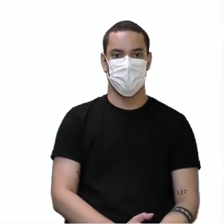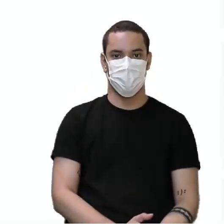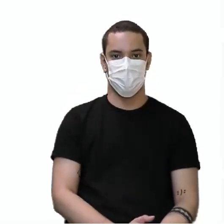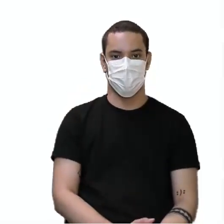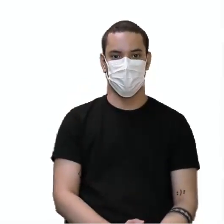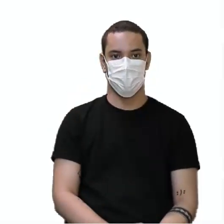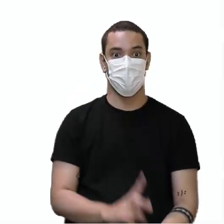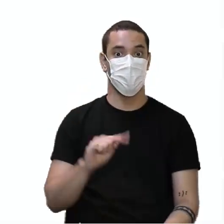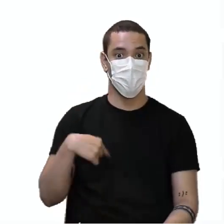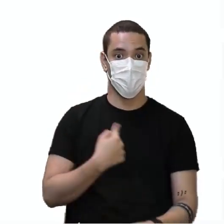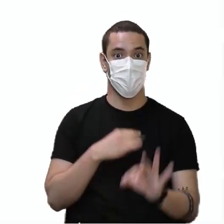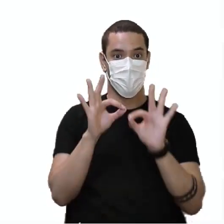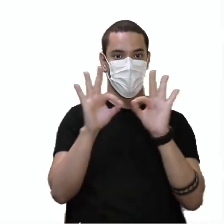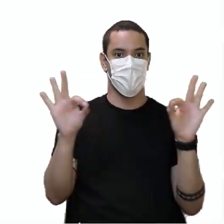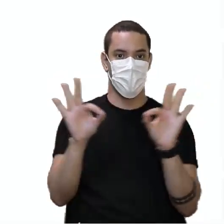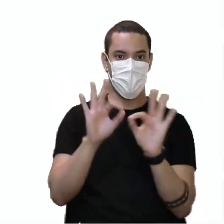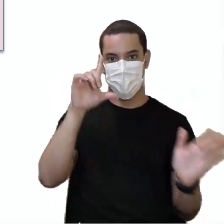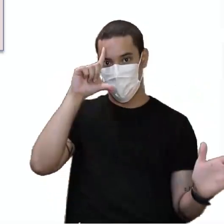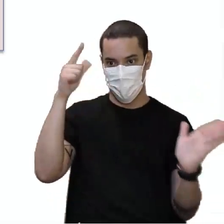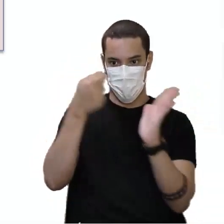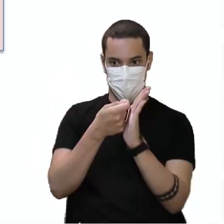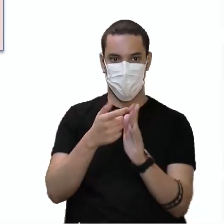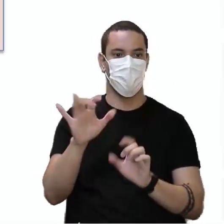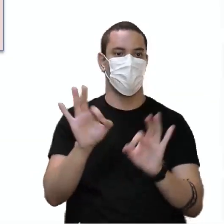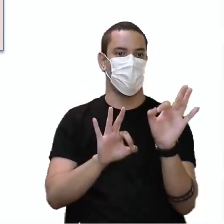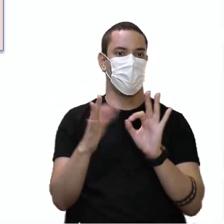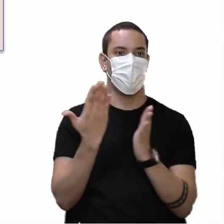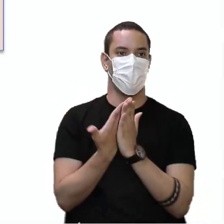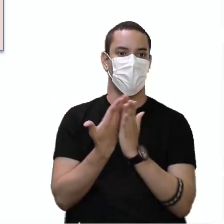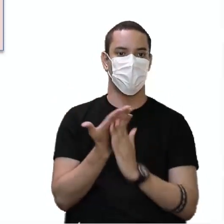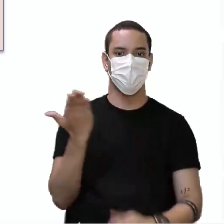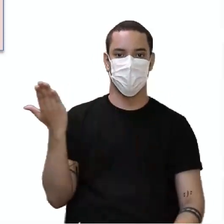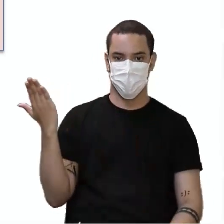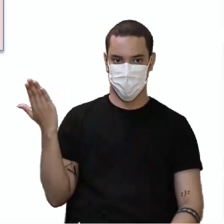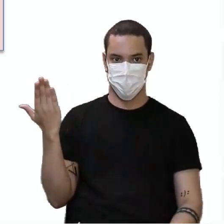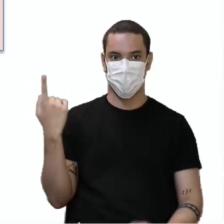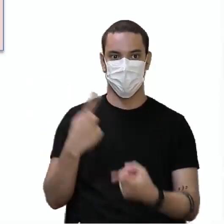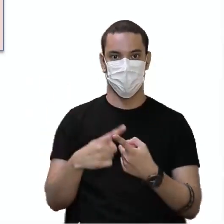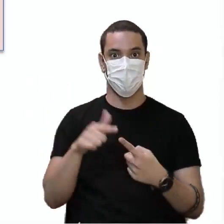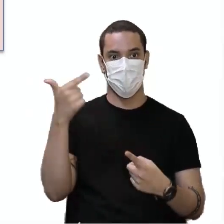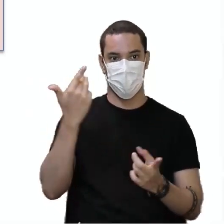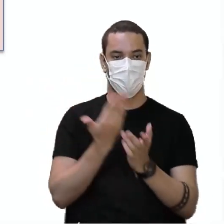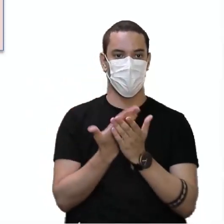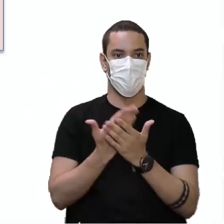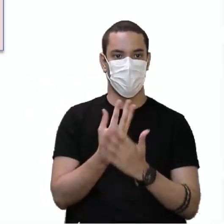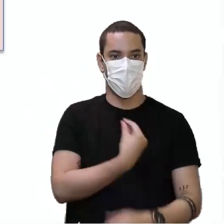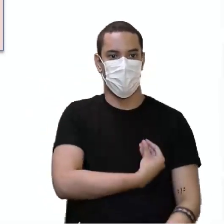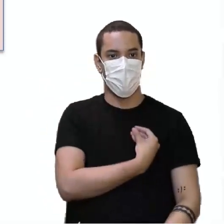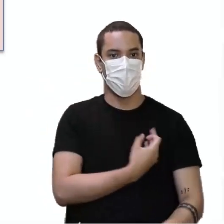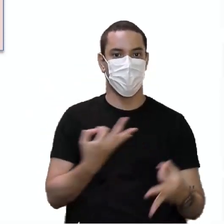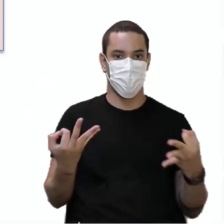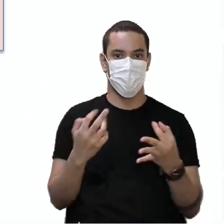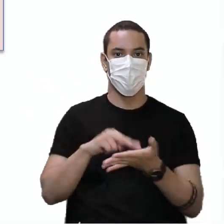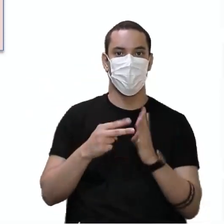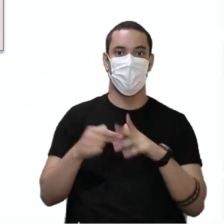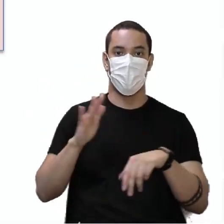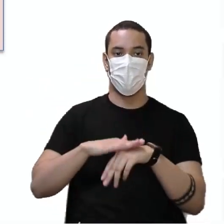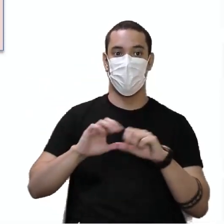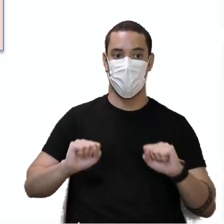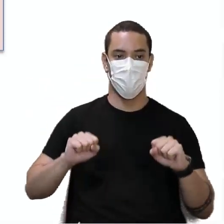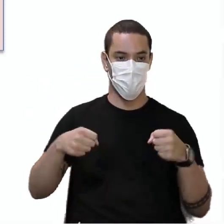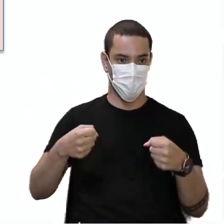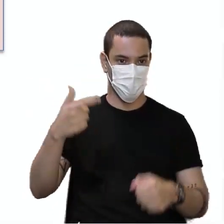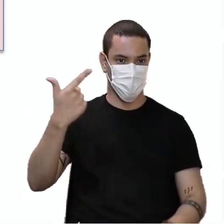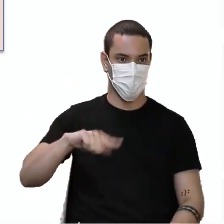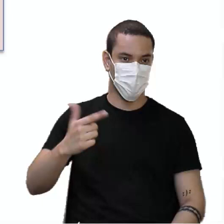palavra de ordem, nossa frase de ordem da nossa aula aqui, foi a segunda aula do Present Perfect, que fala de ações